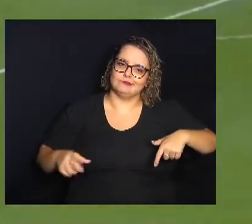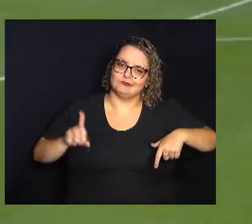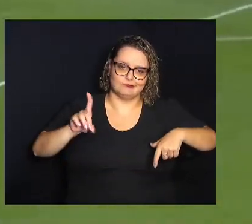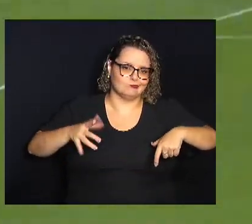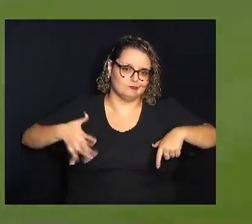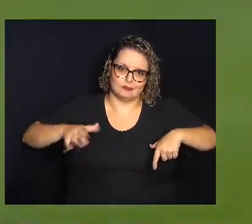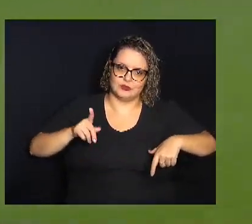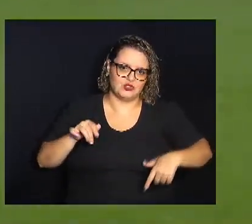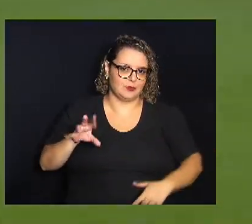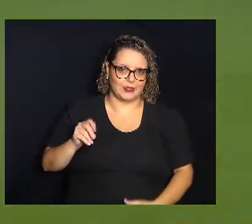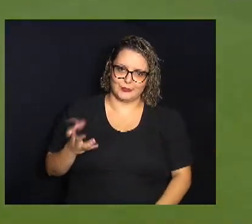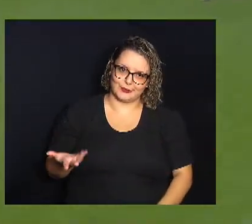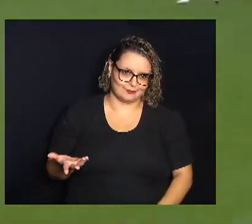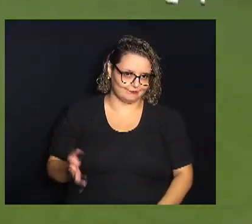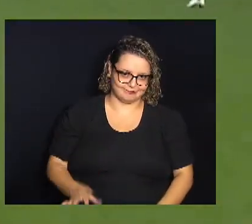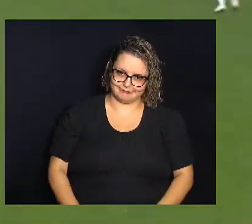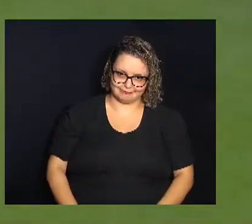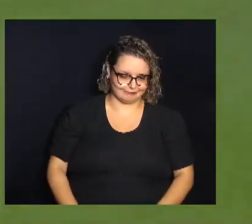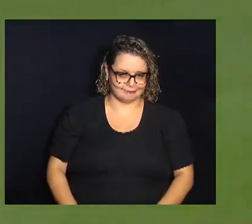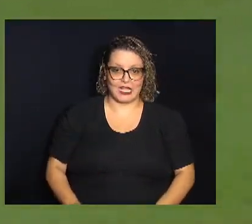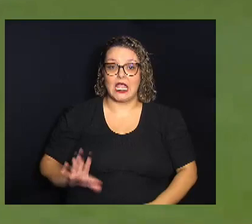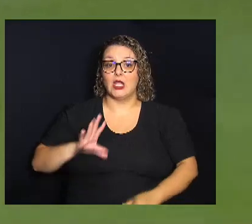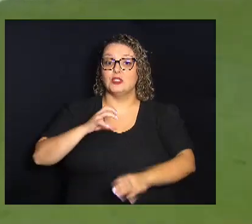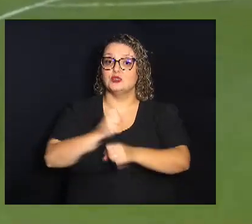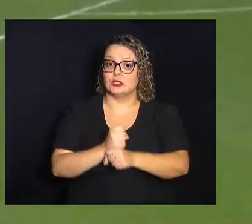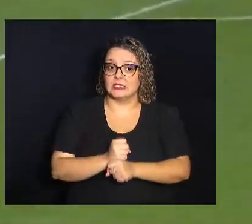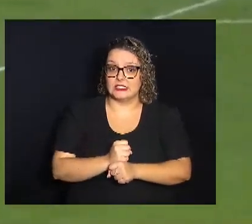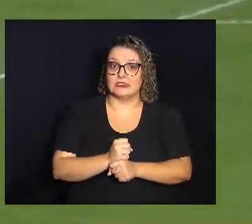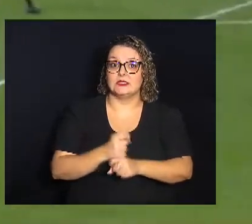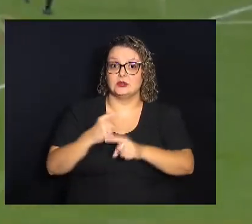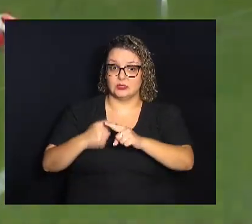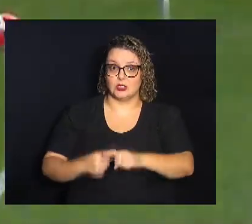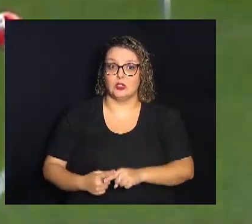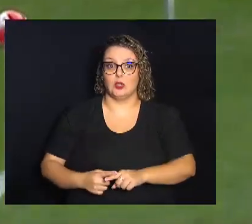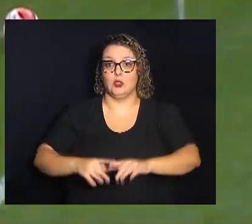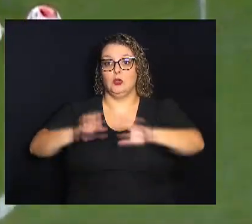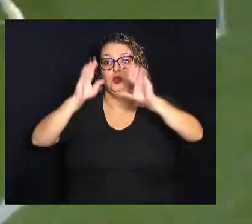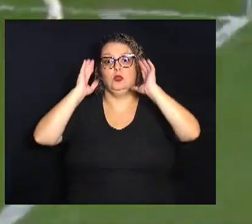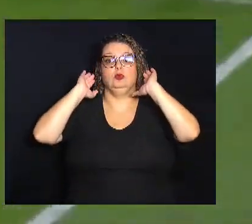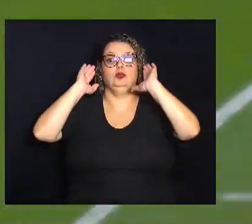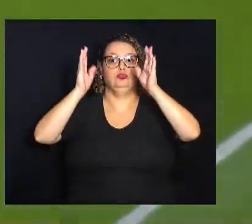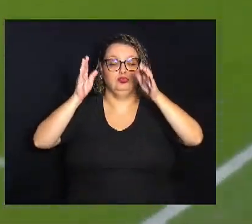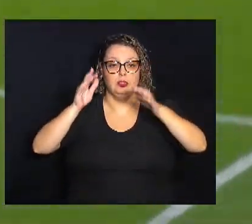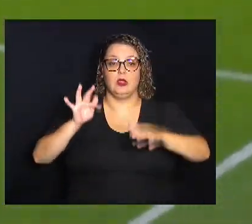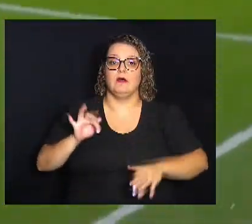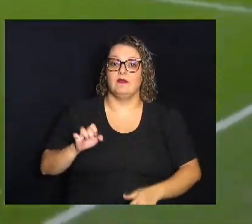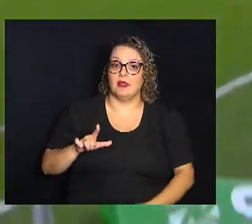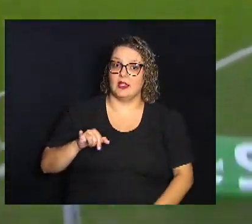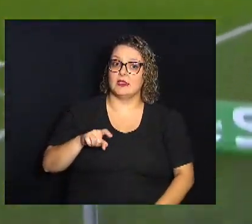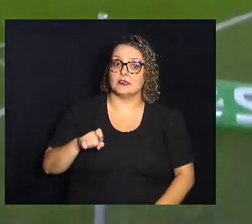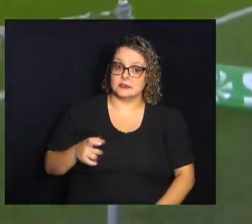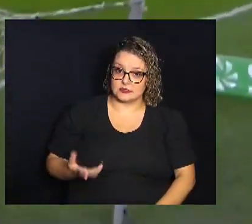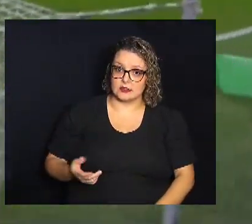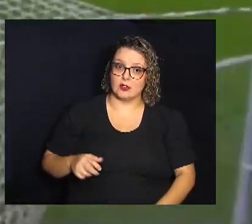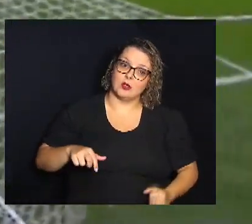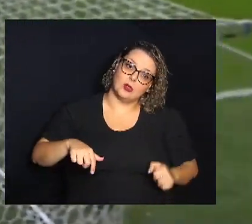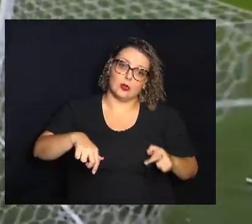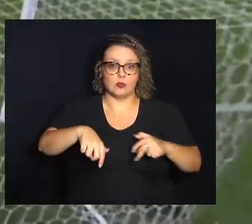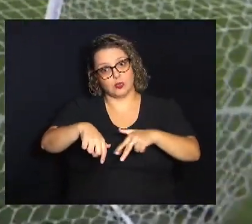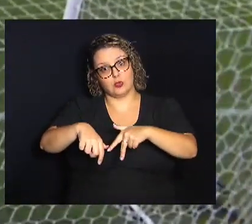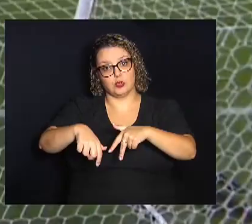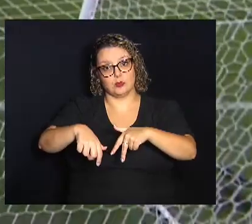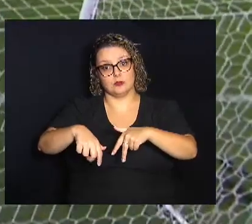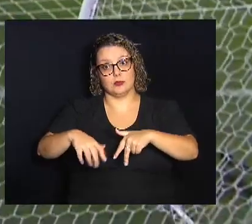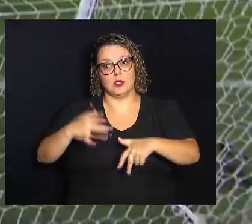Pedro Rocha. Nos acréscimos da partida, cobrança de escanteio, Félix Torres cabeceou e não